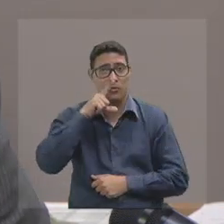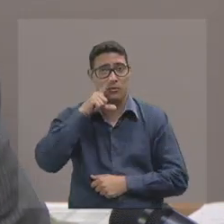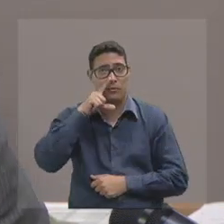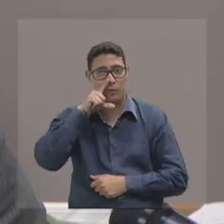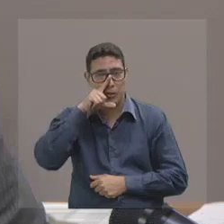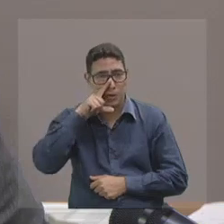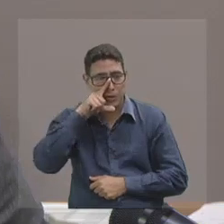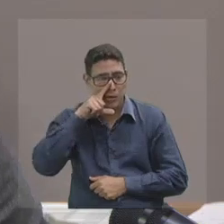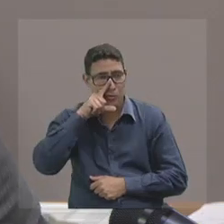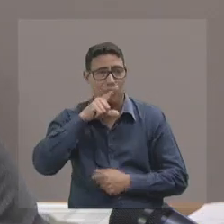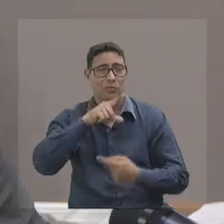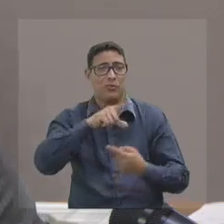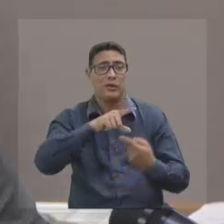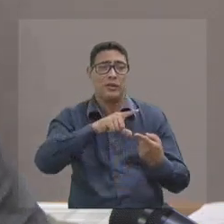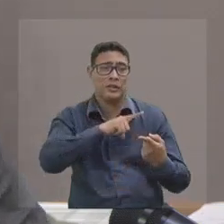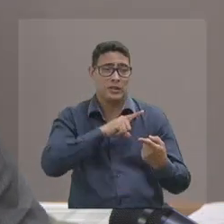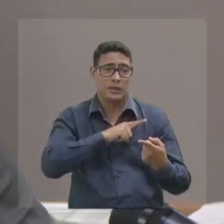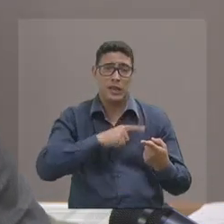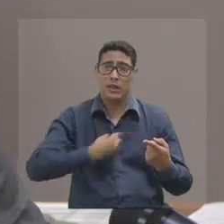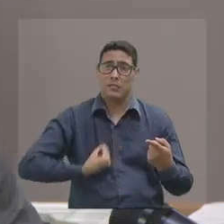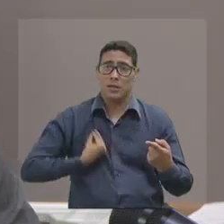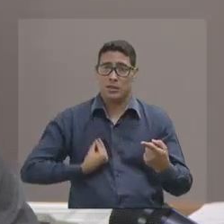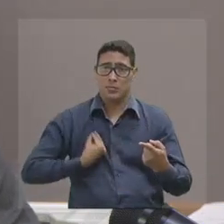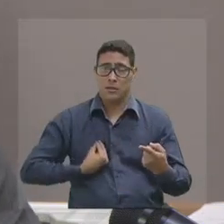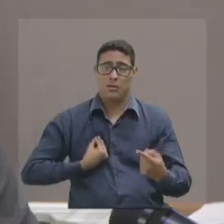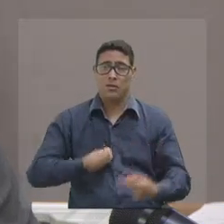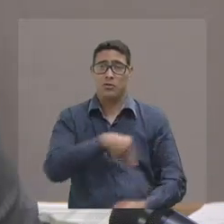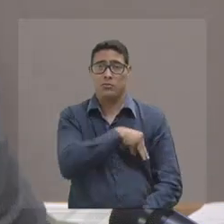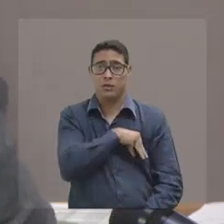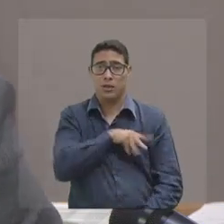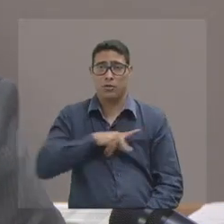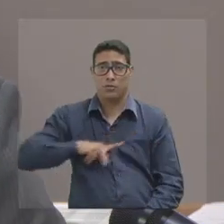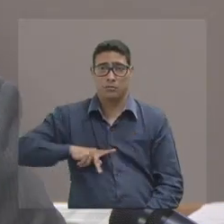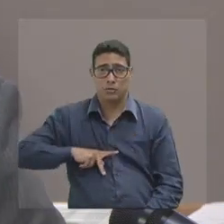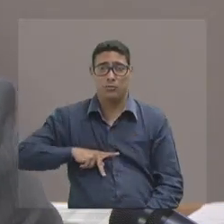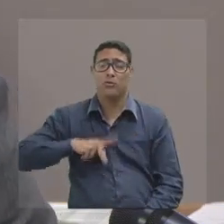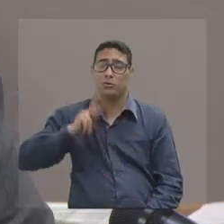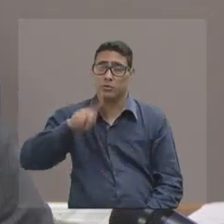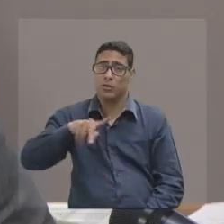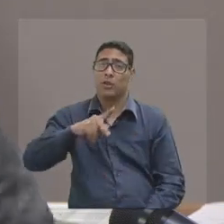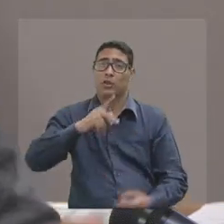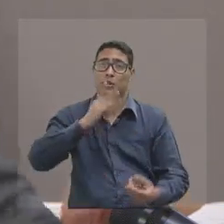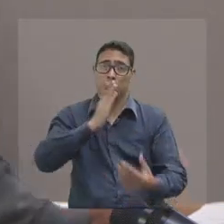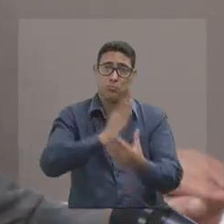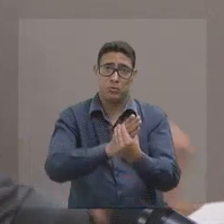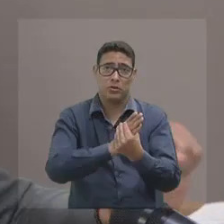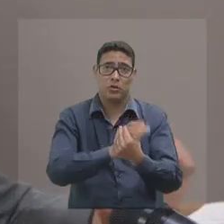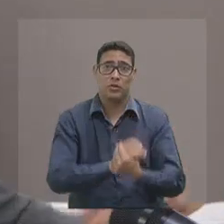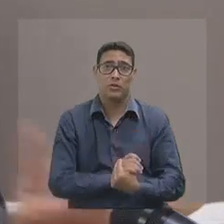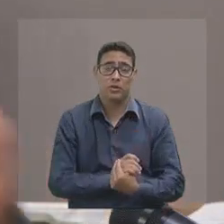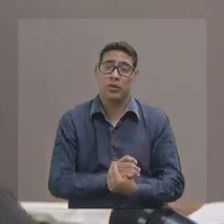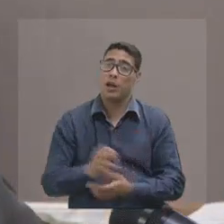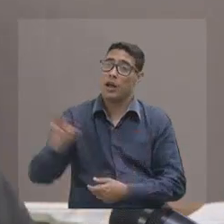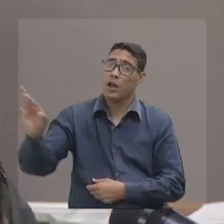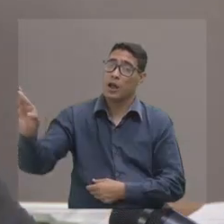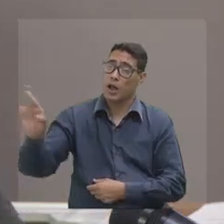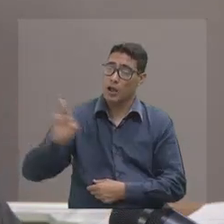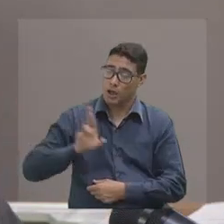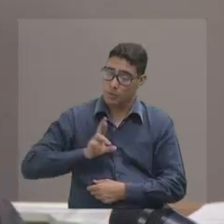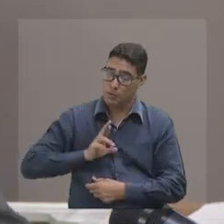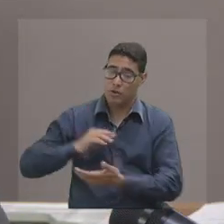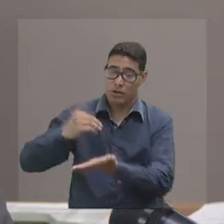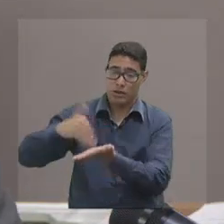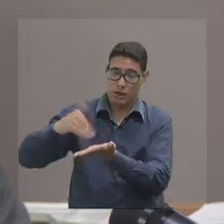temos participação Direta do ministério público para nesse processo pois bem a resposta da secretária foi única